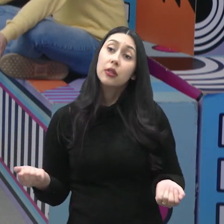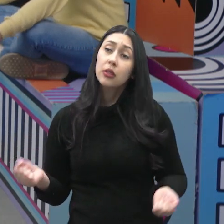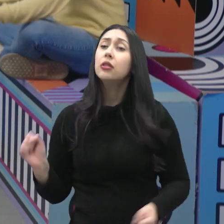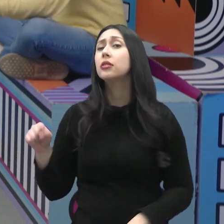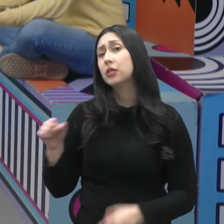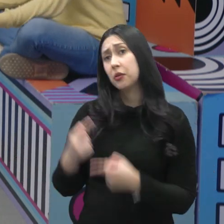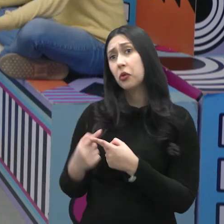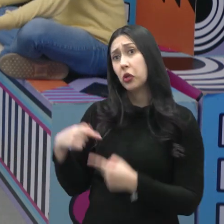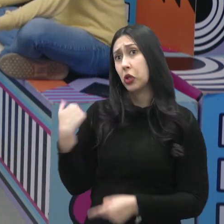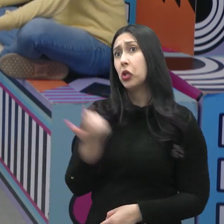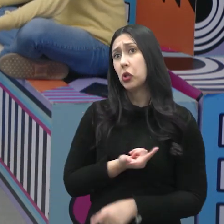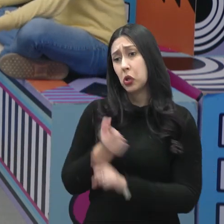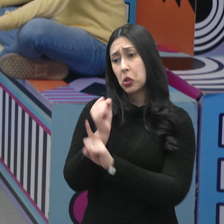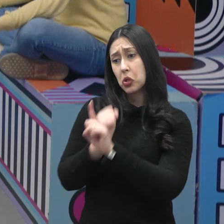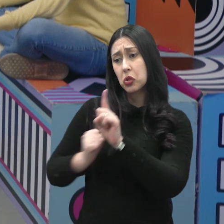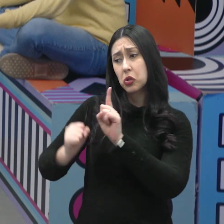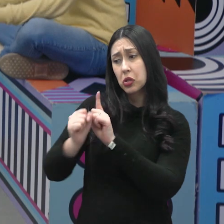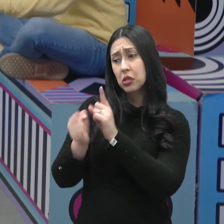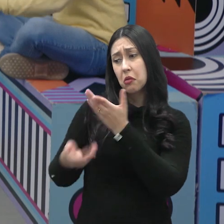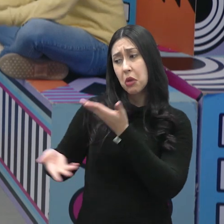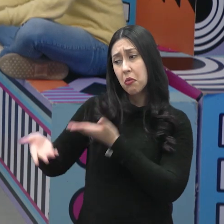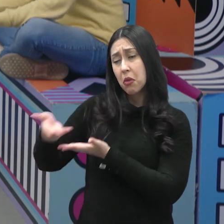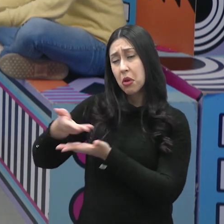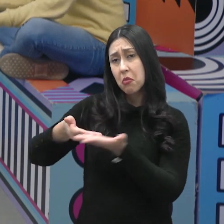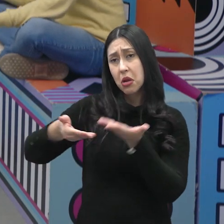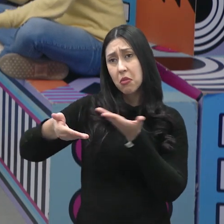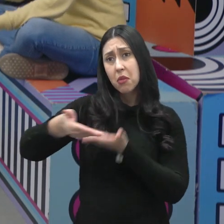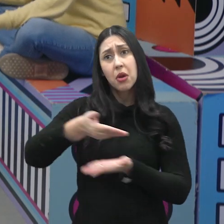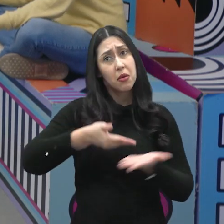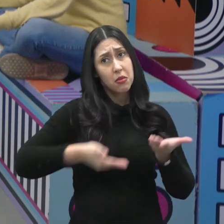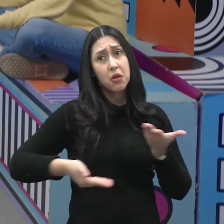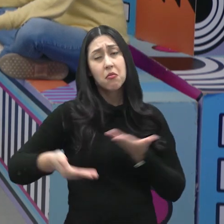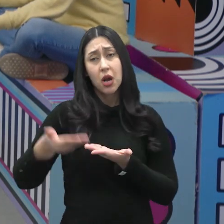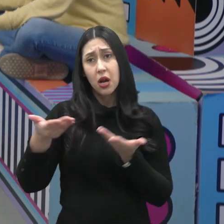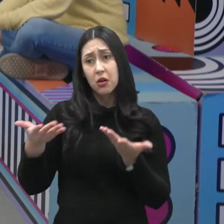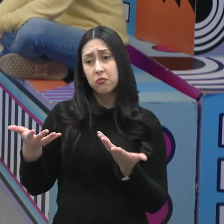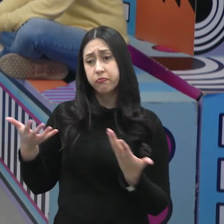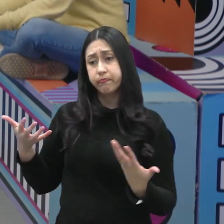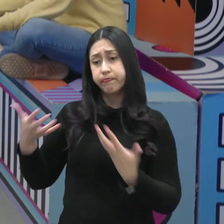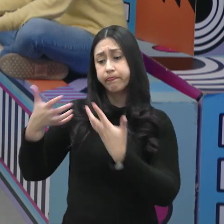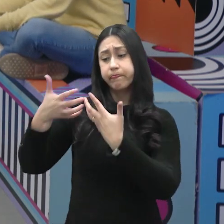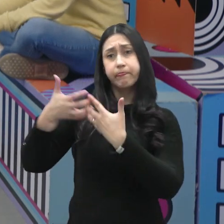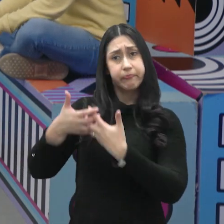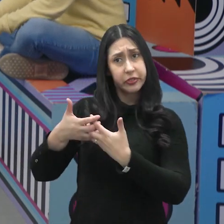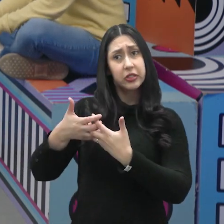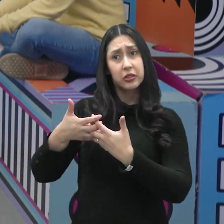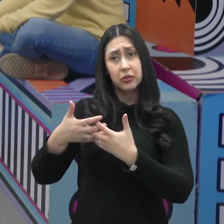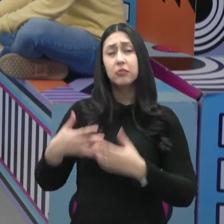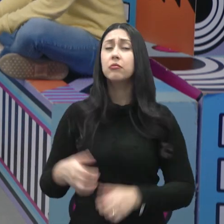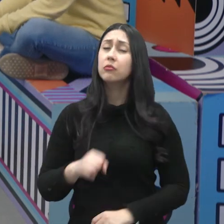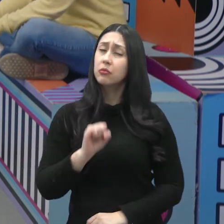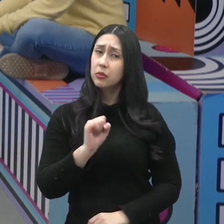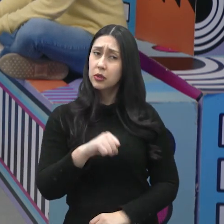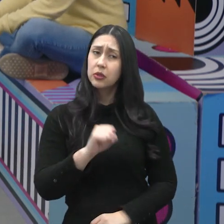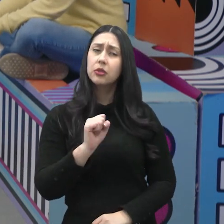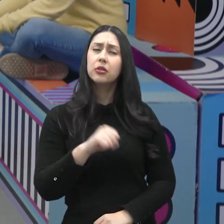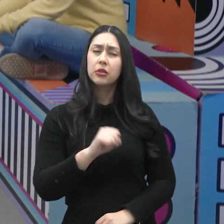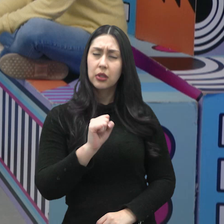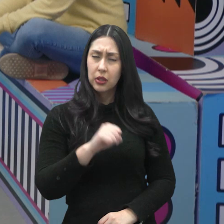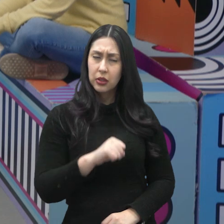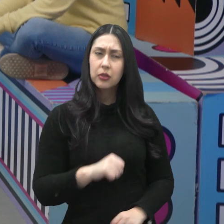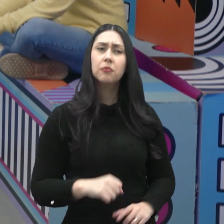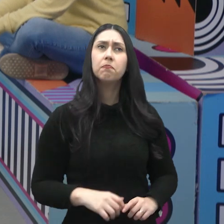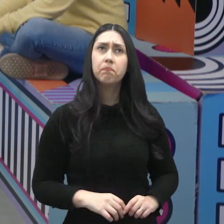mas... E somos seres sociais, né? Estamos inseridos num todo, numa sociedade. Isso precisa ser levado em conta. Muito,